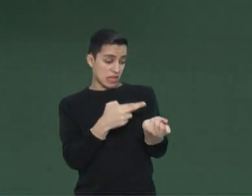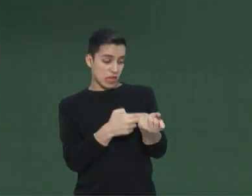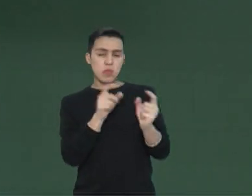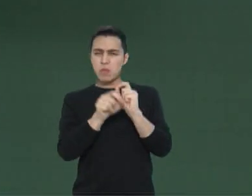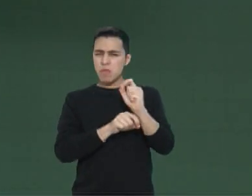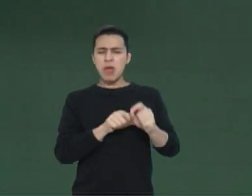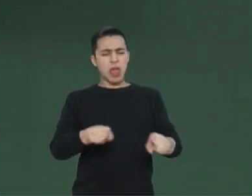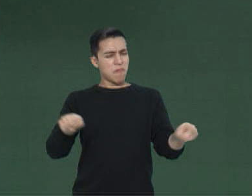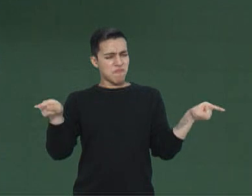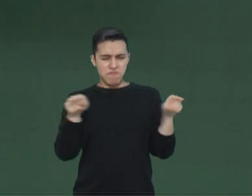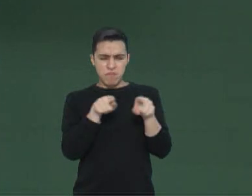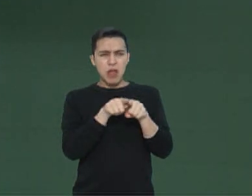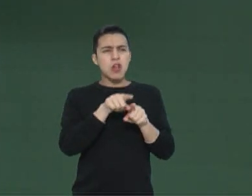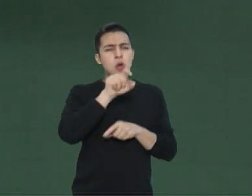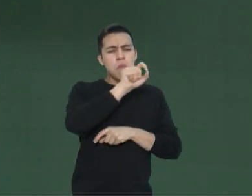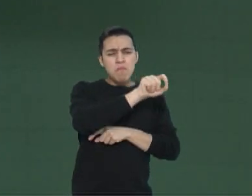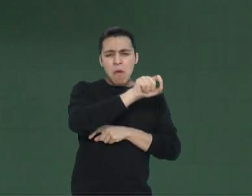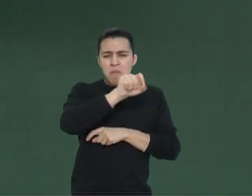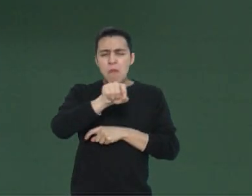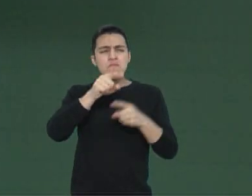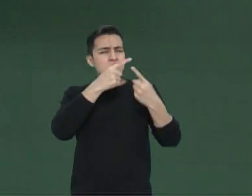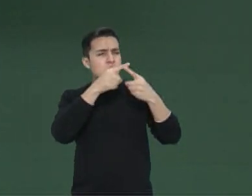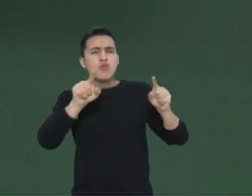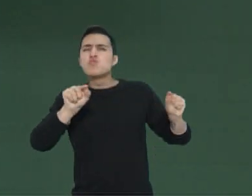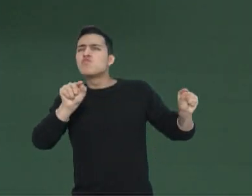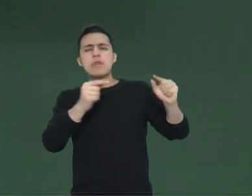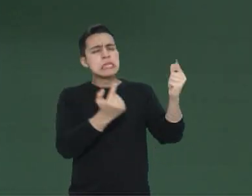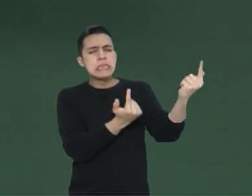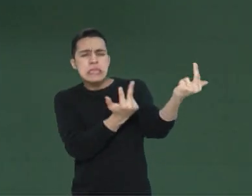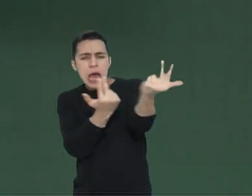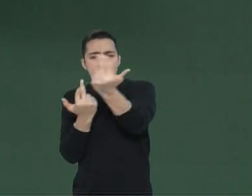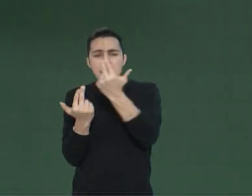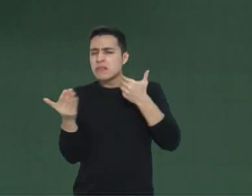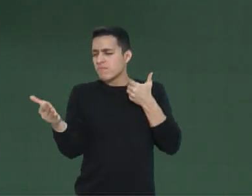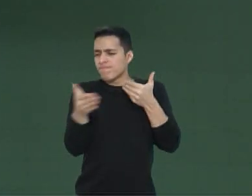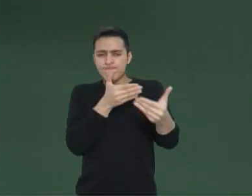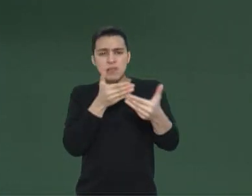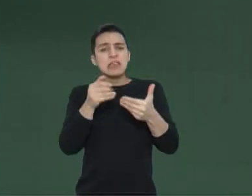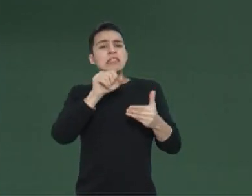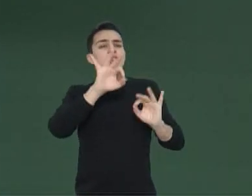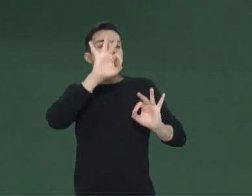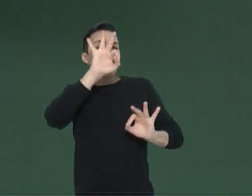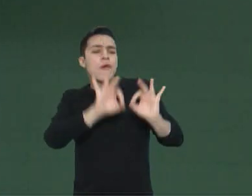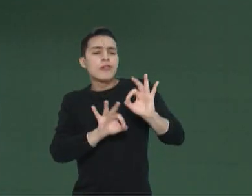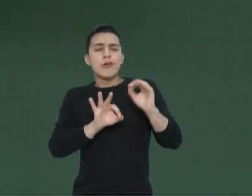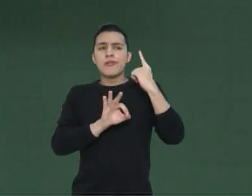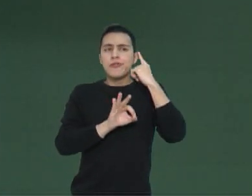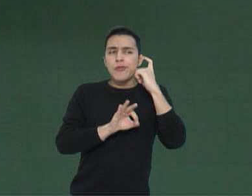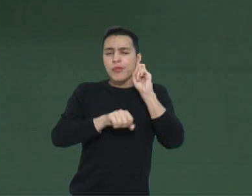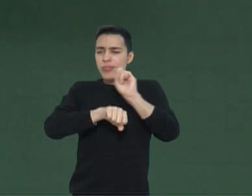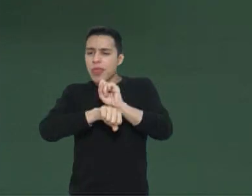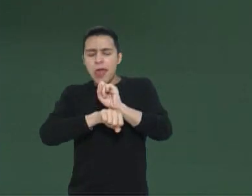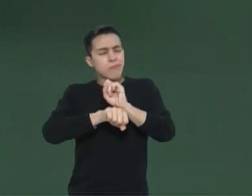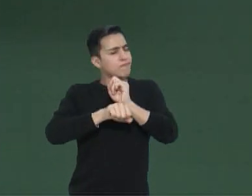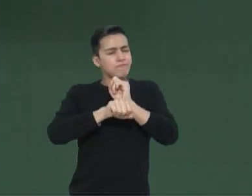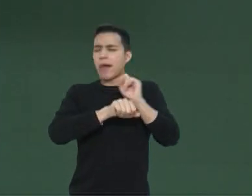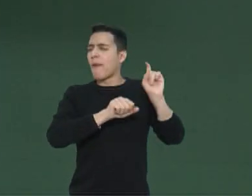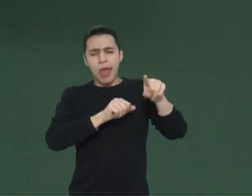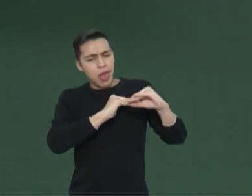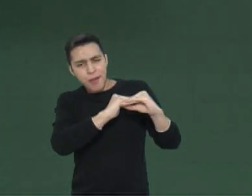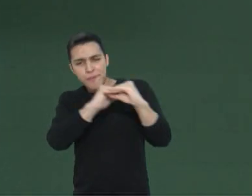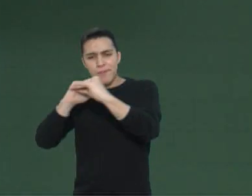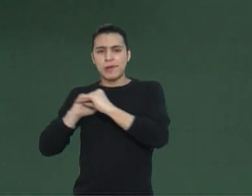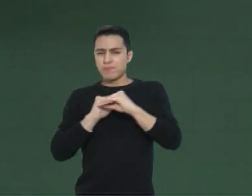é o mesmo em todas as músicas, independente de como são organizados os sons e os silêncios. Pensem